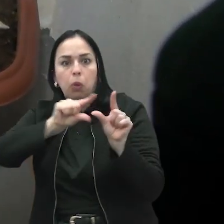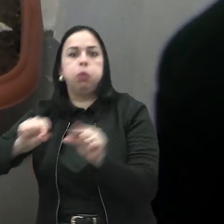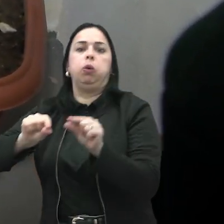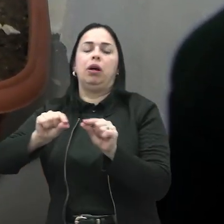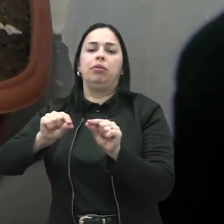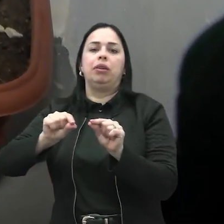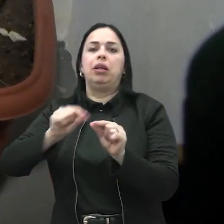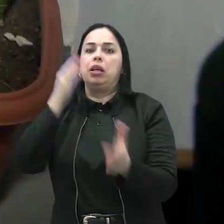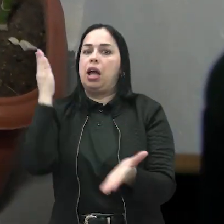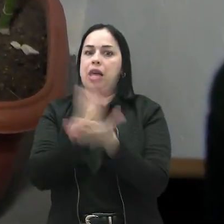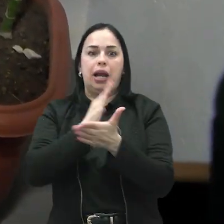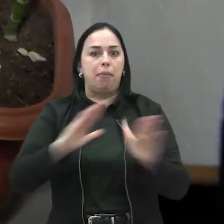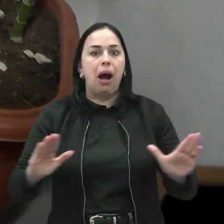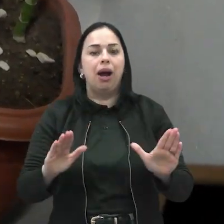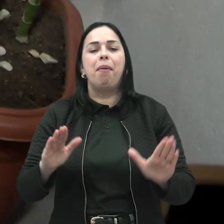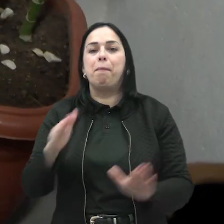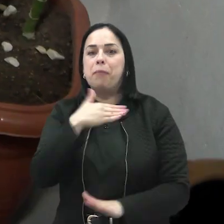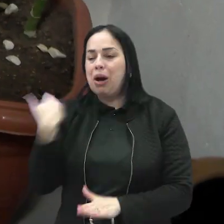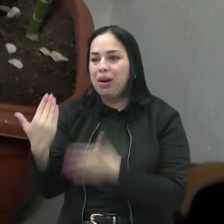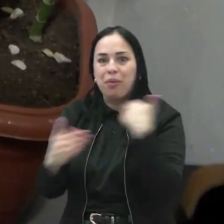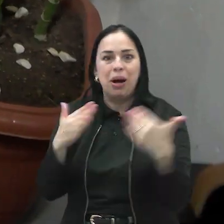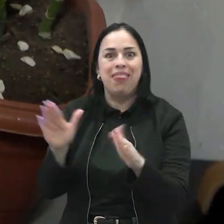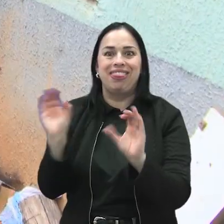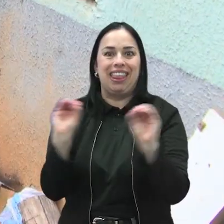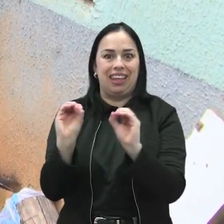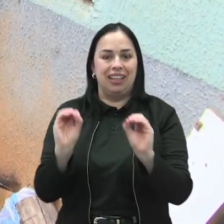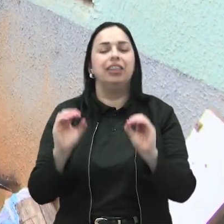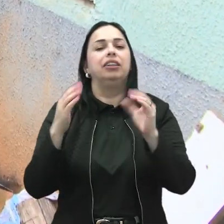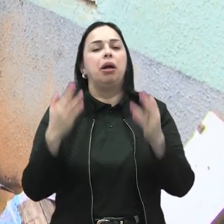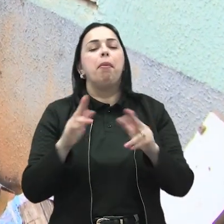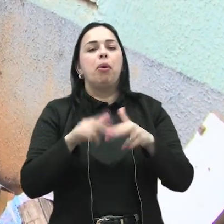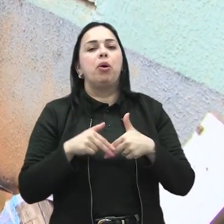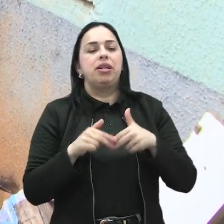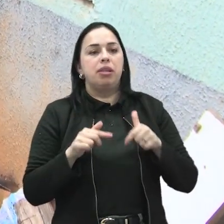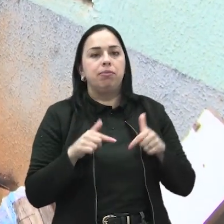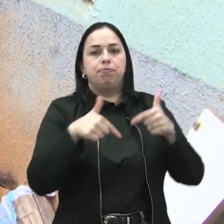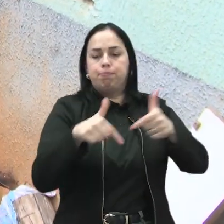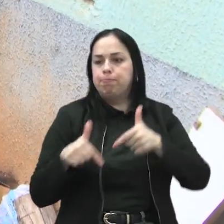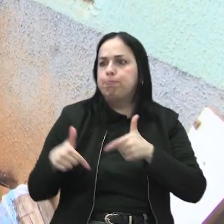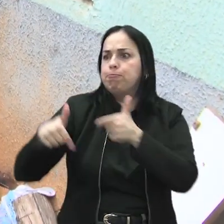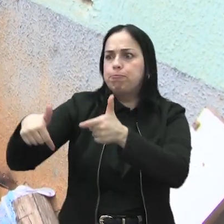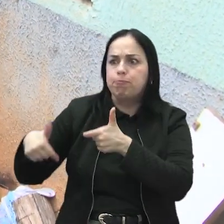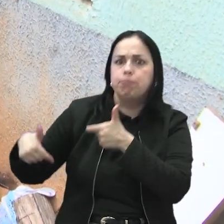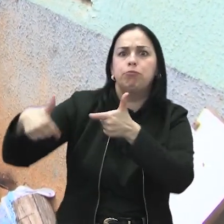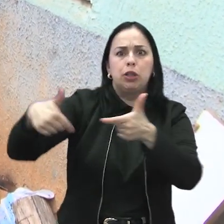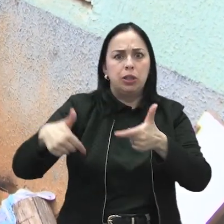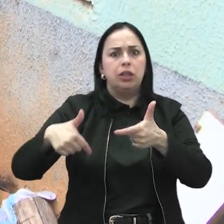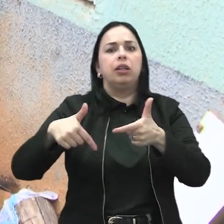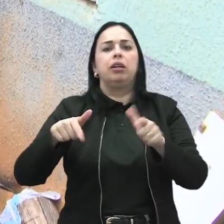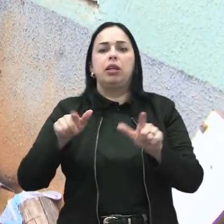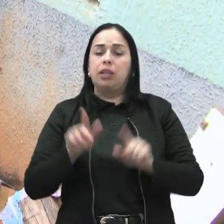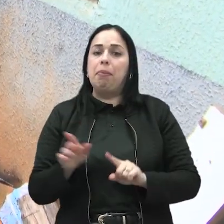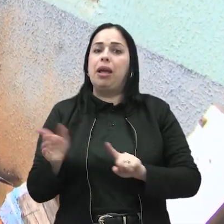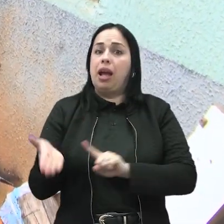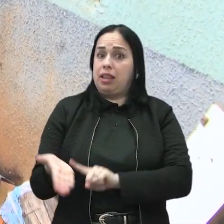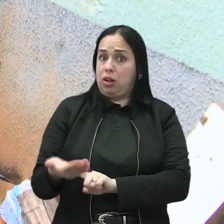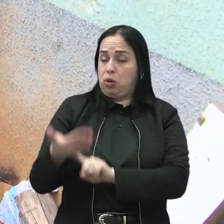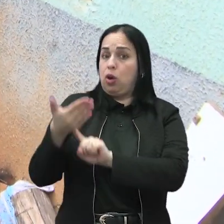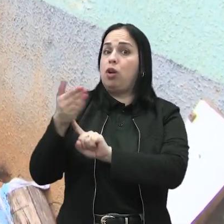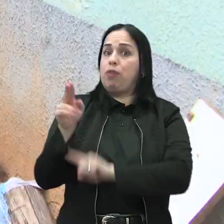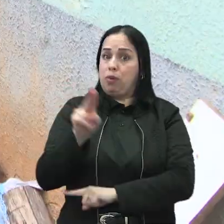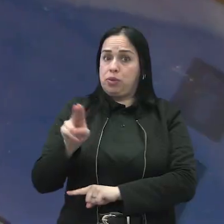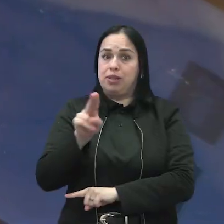ainda mais os casos e zerar as mortes. Por isso, as ações preventivas serão intensificadas com o uso